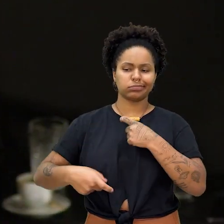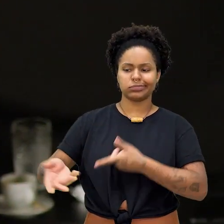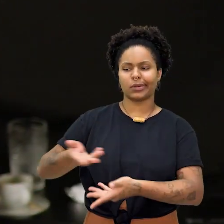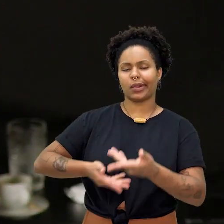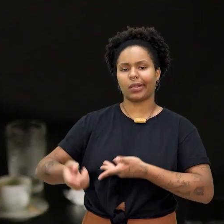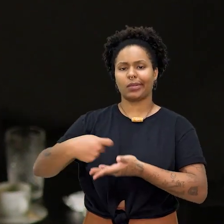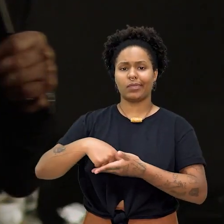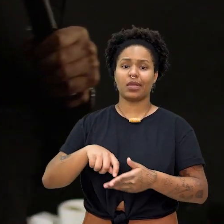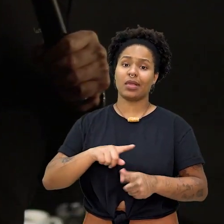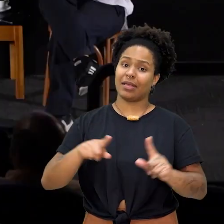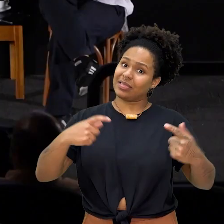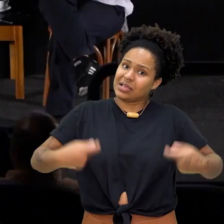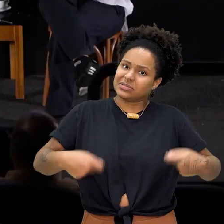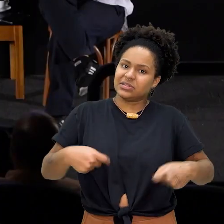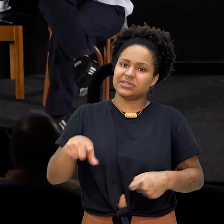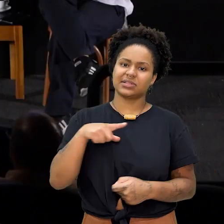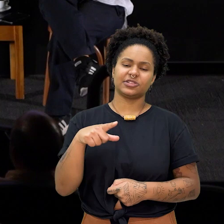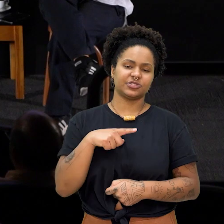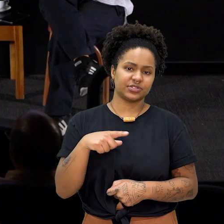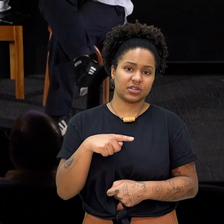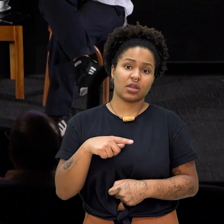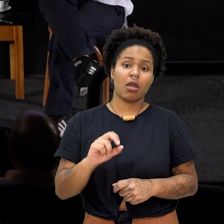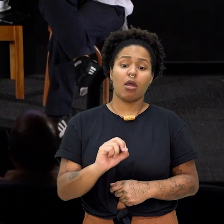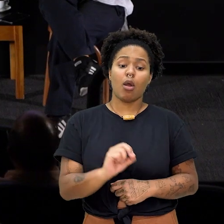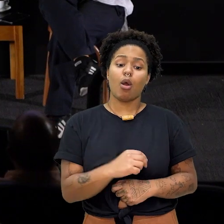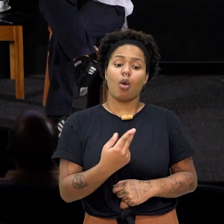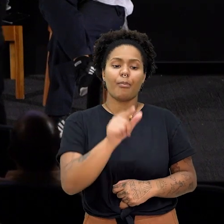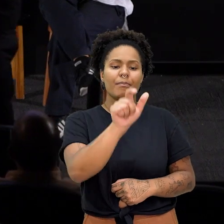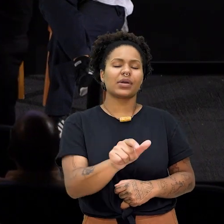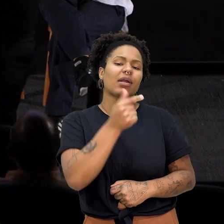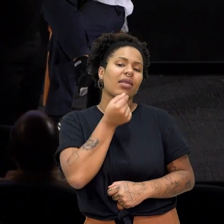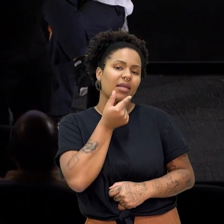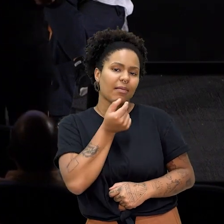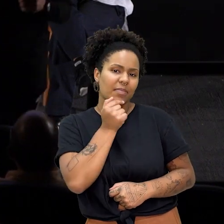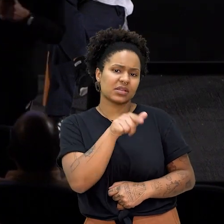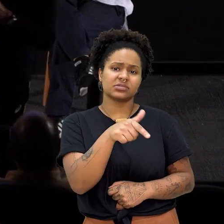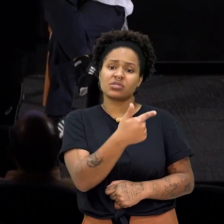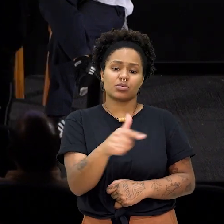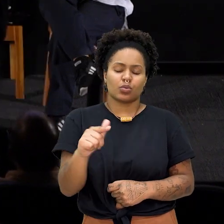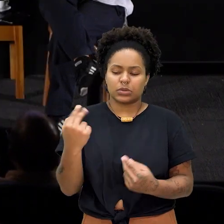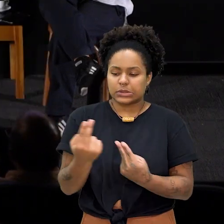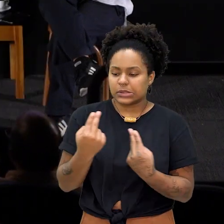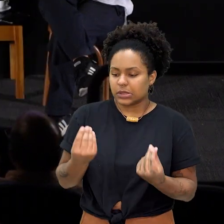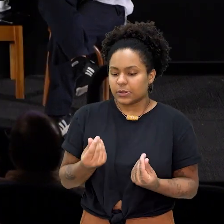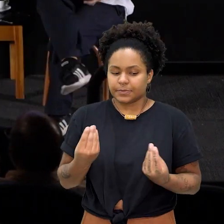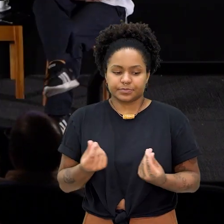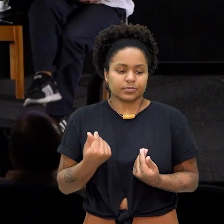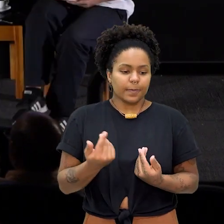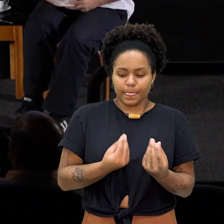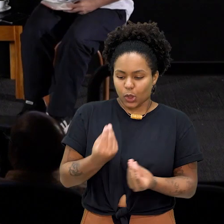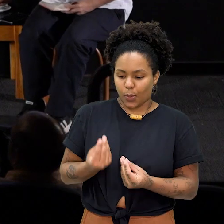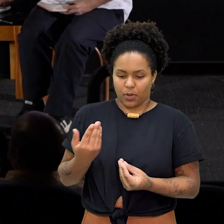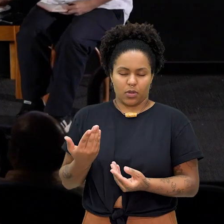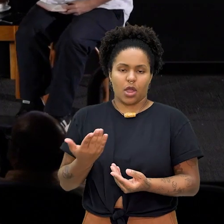se veem nesta necessidade, né? Ou para aquele rapaz que, não tendo como